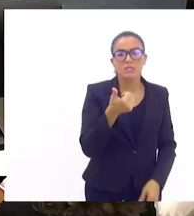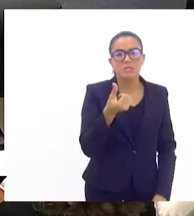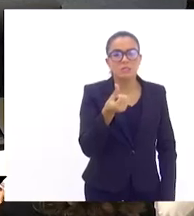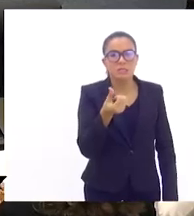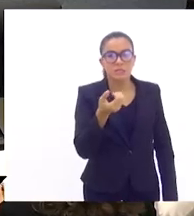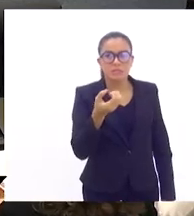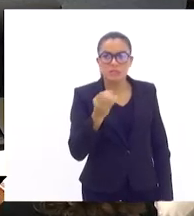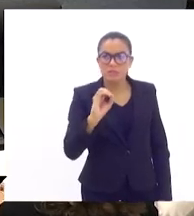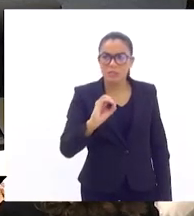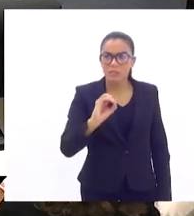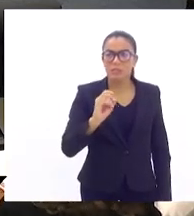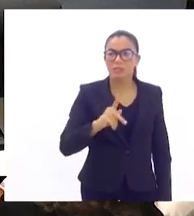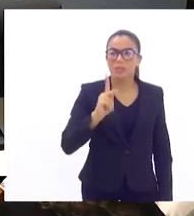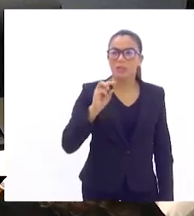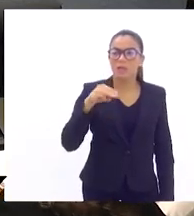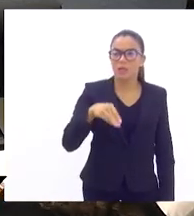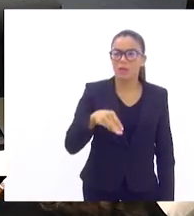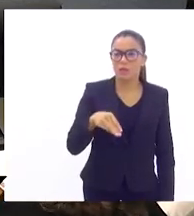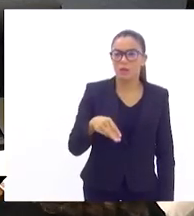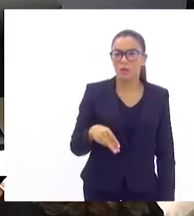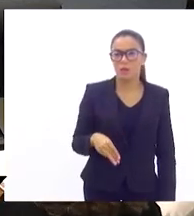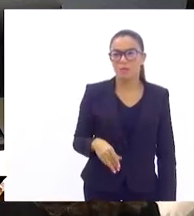senhor, pode falar.